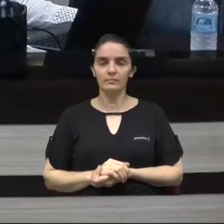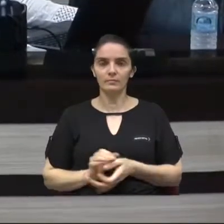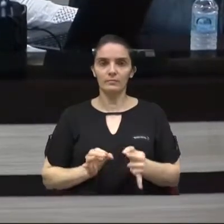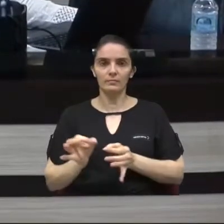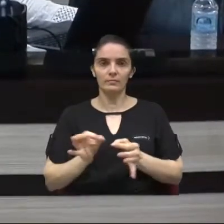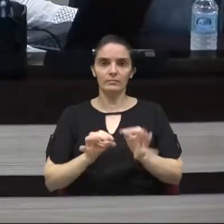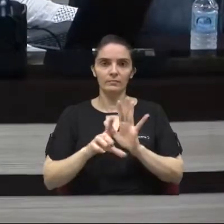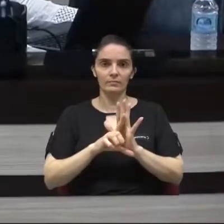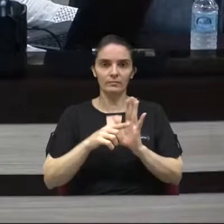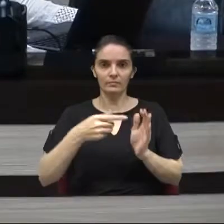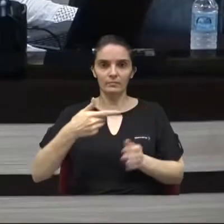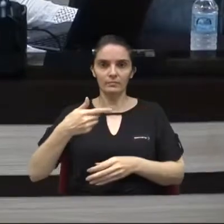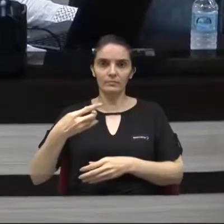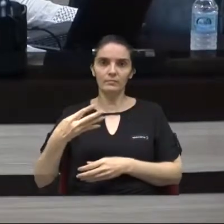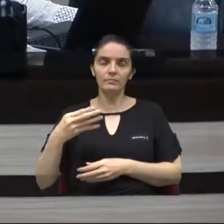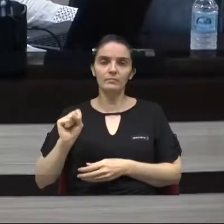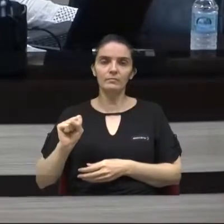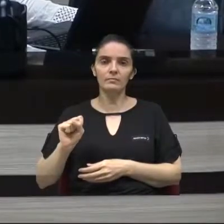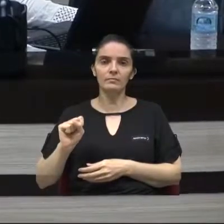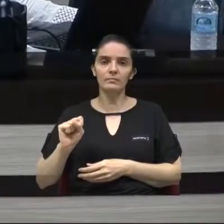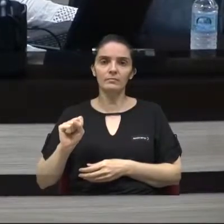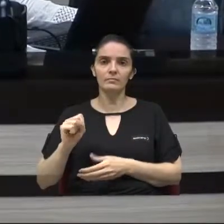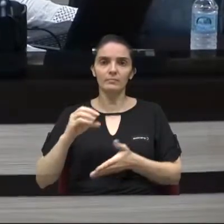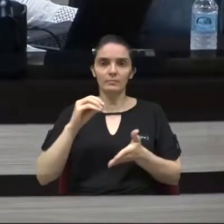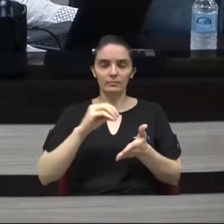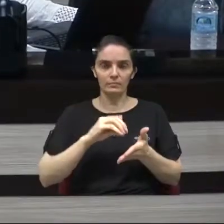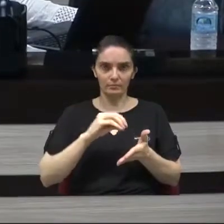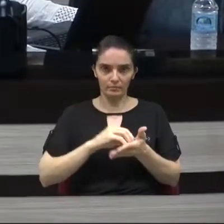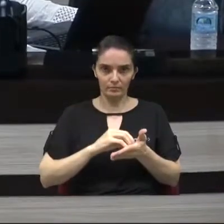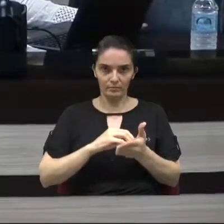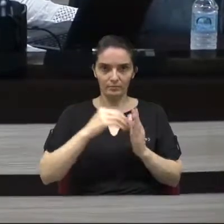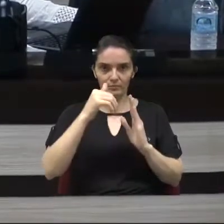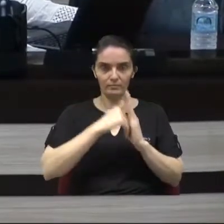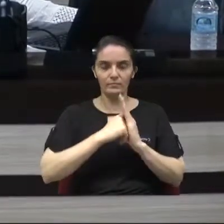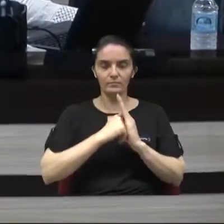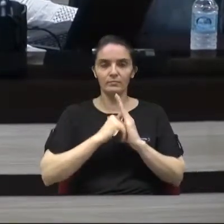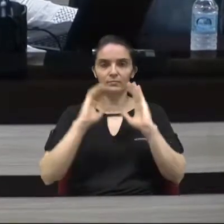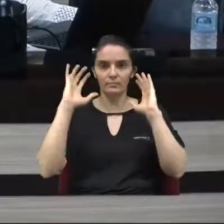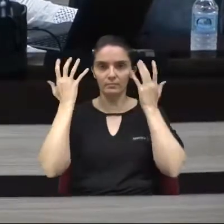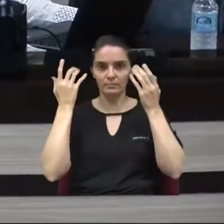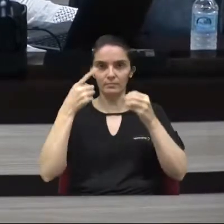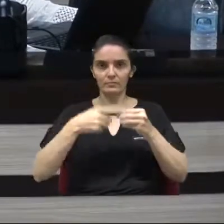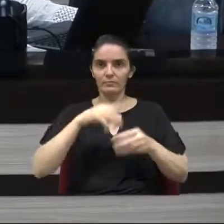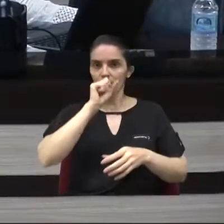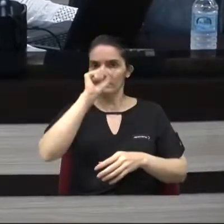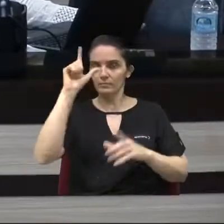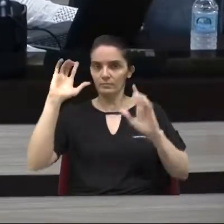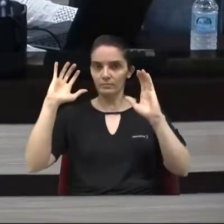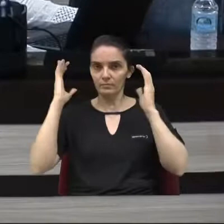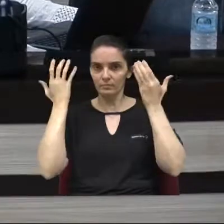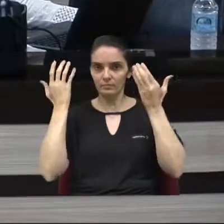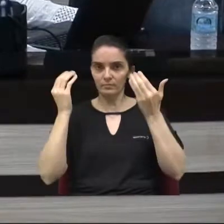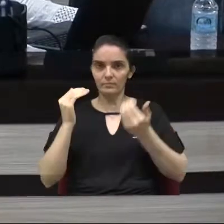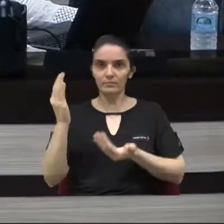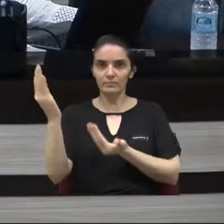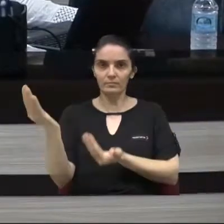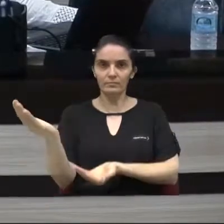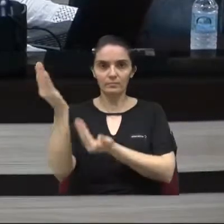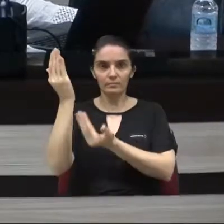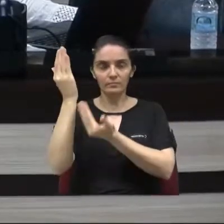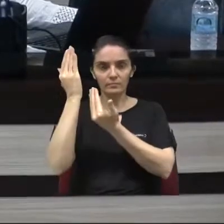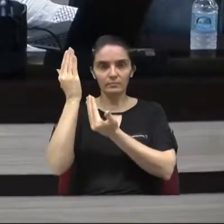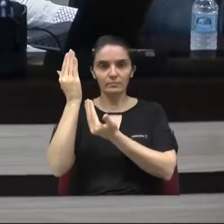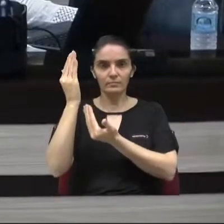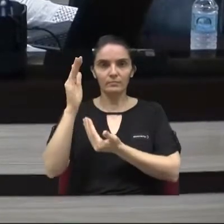Projeto de Lei 248, institui no calendário oficial de eventos do município de Limeira a festa em louvor a São Francisco